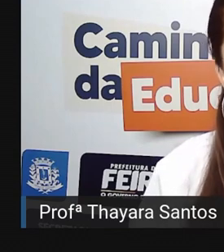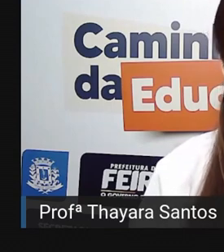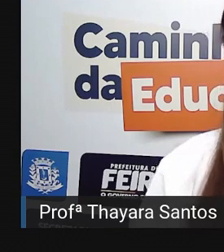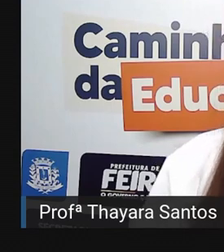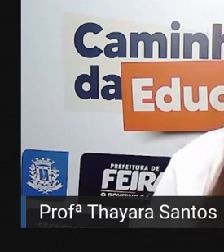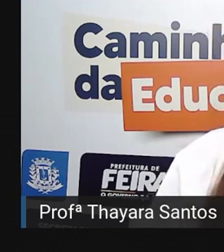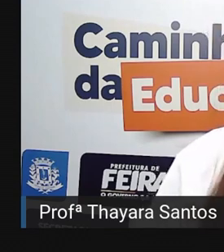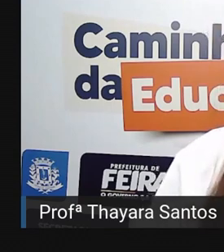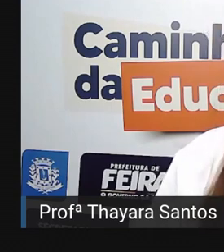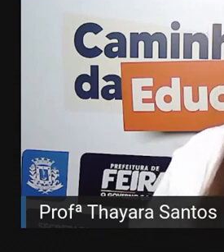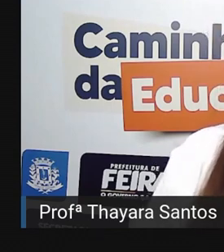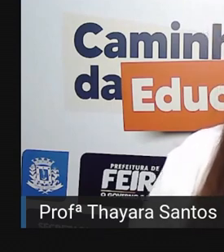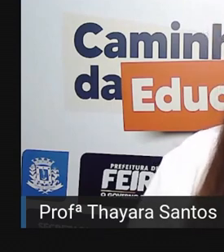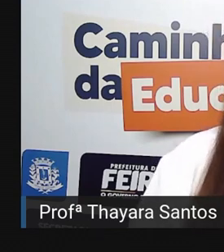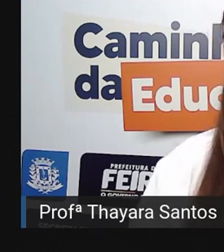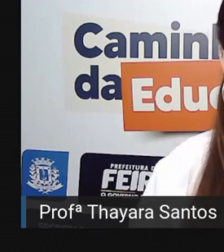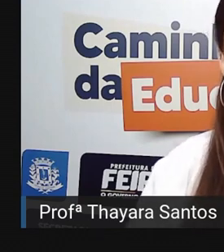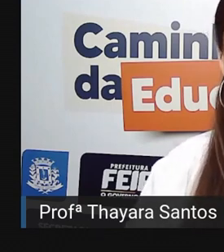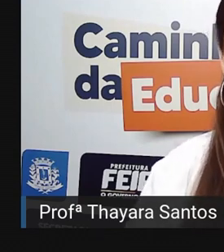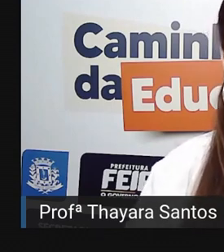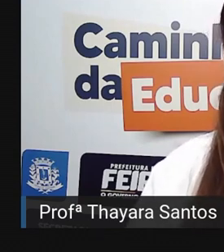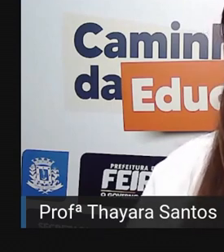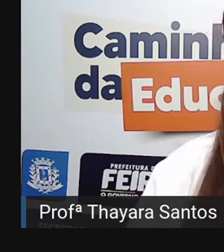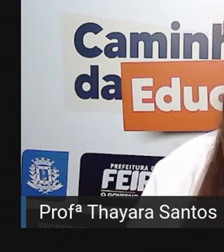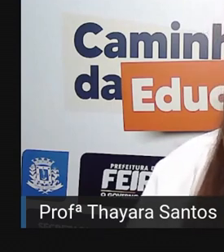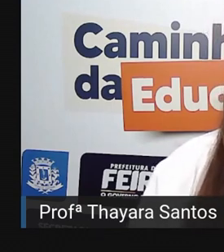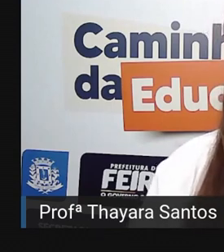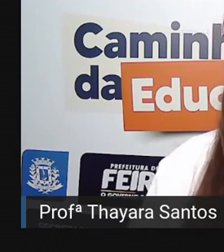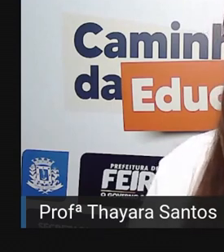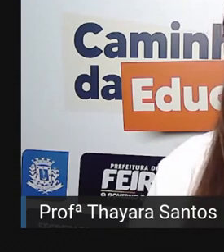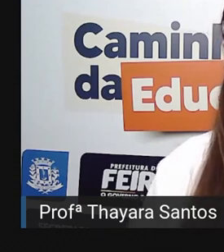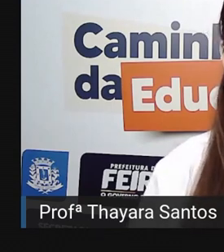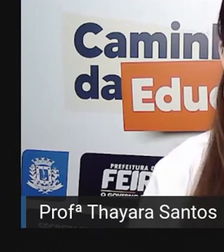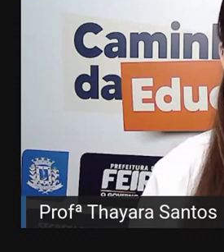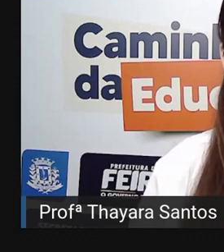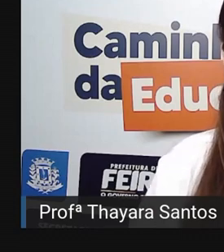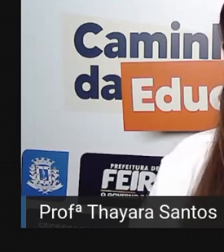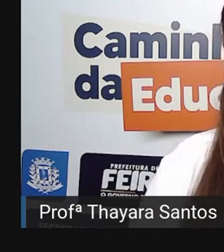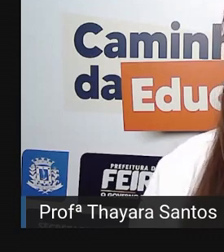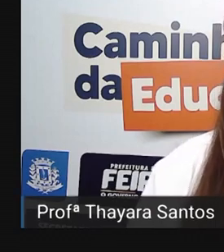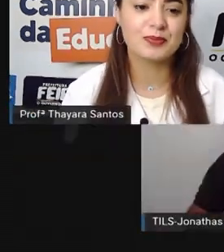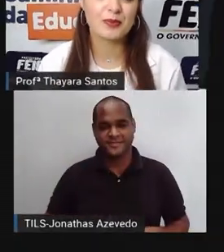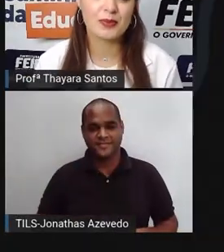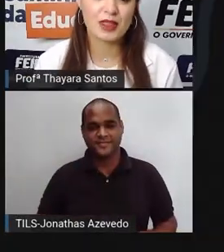intérprete, o Jônatas. Vamos lá, agora vou botar minha apresentação para vocês aqui na tela.